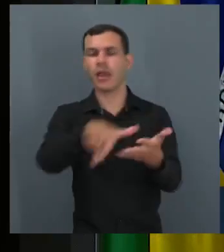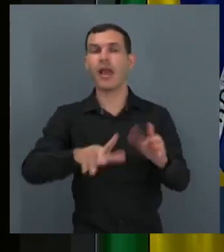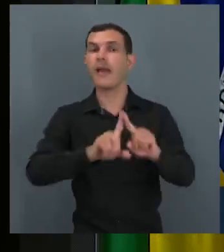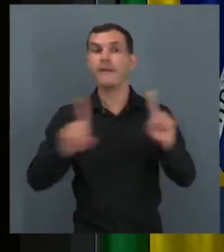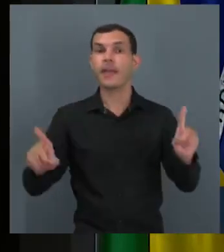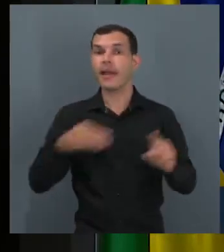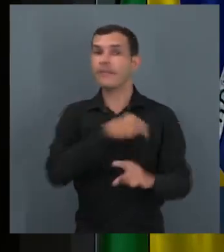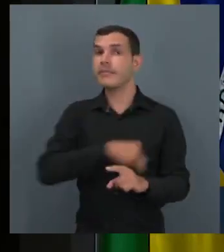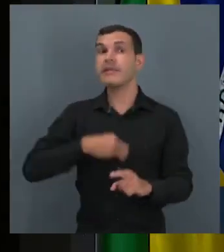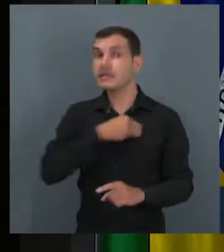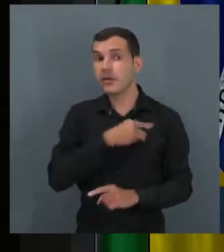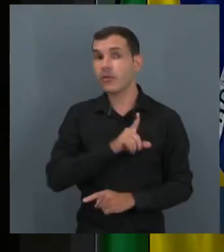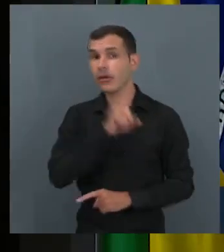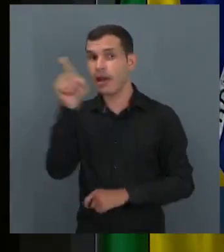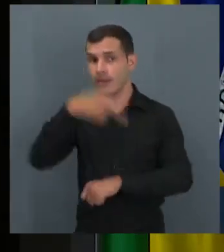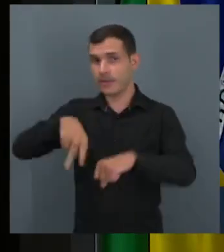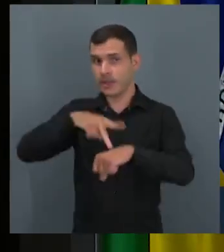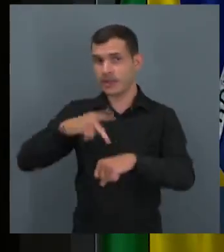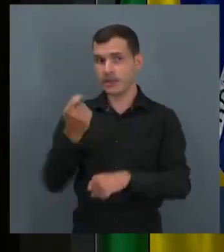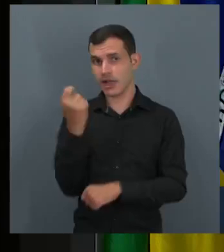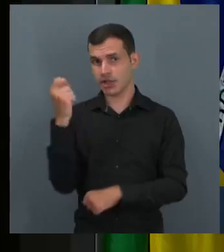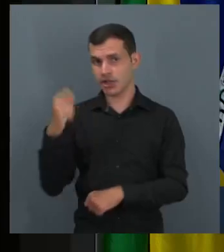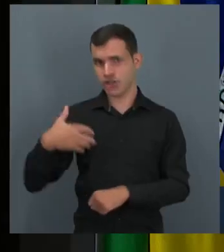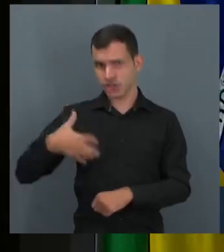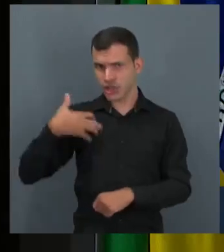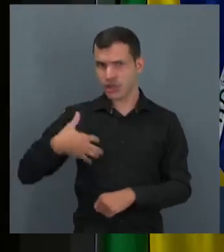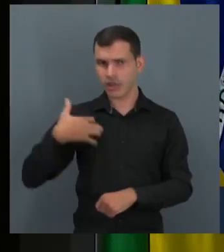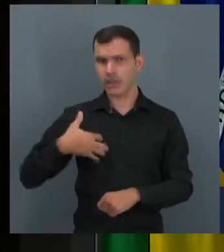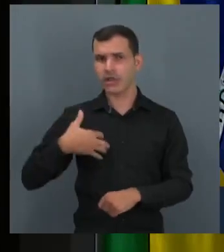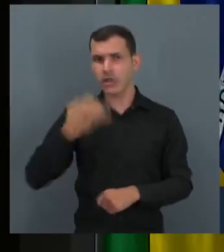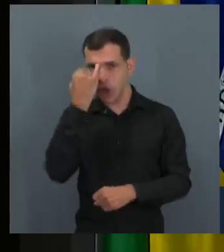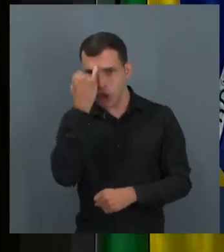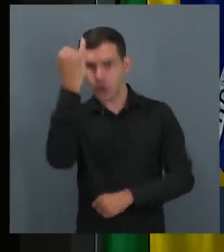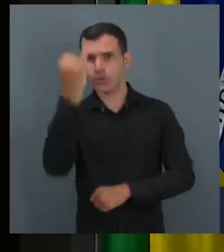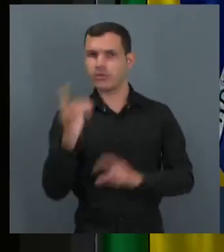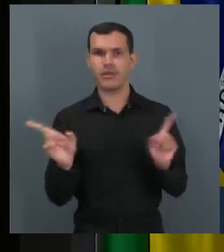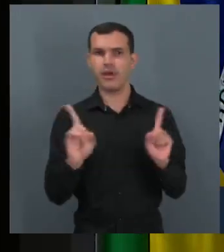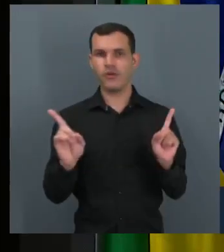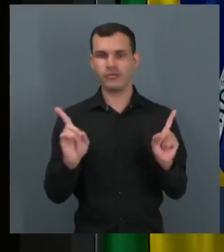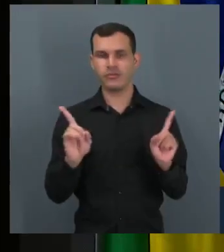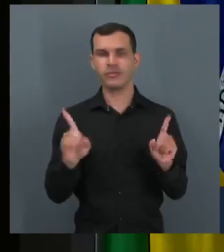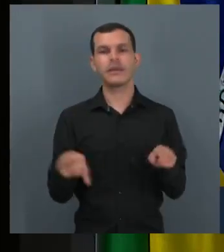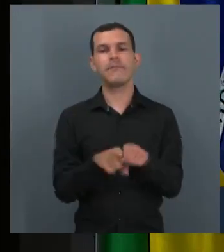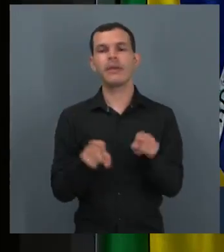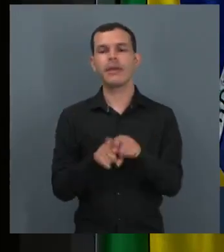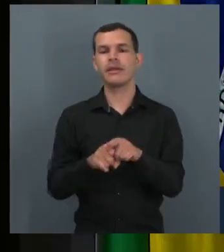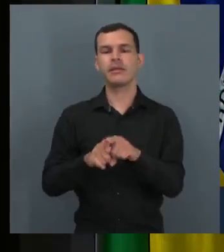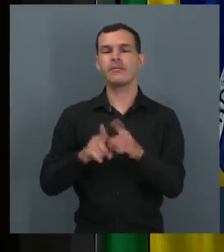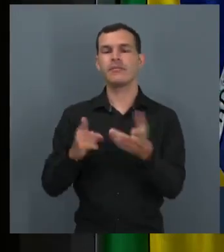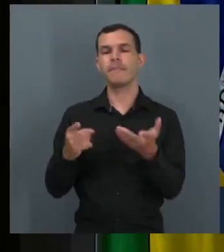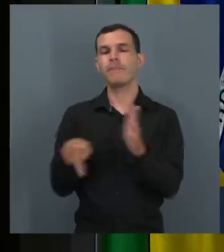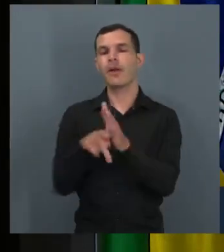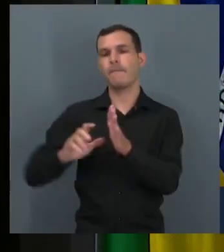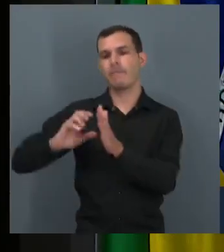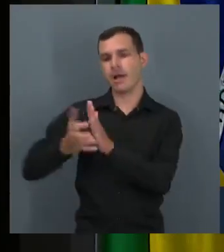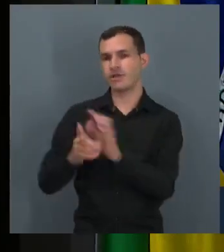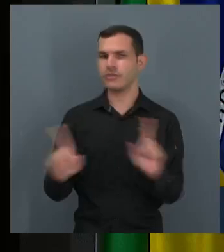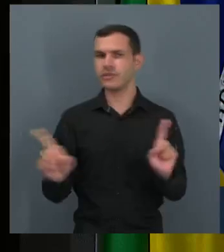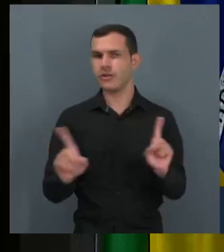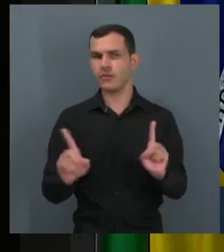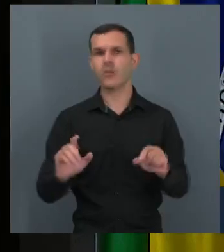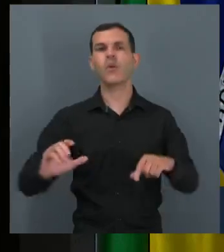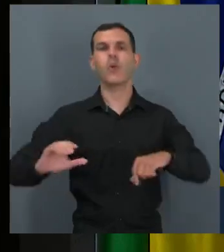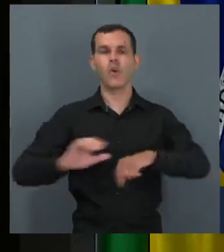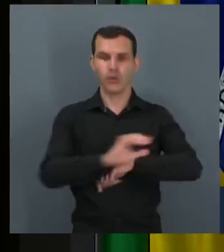caráter ideológico, tampouco político partidário. Foi uma missão humanitária e constitucional. Nós fomos